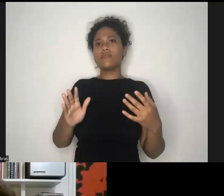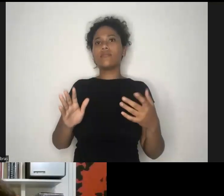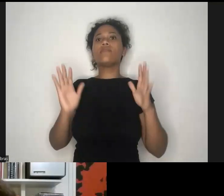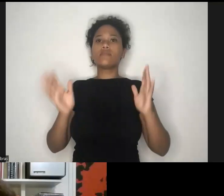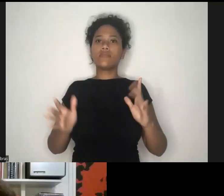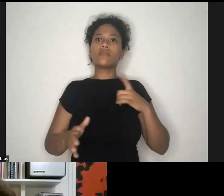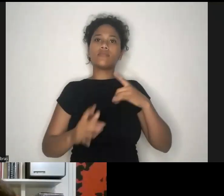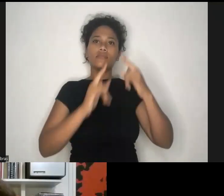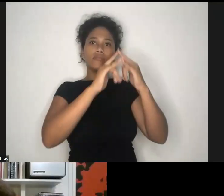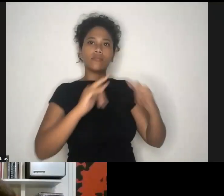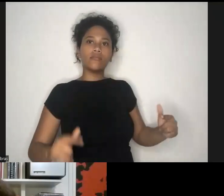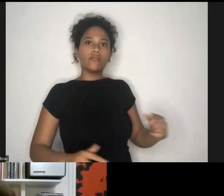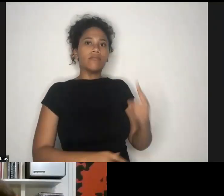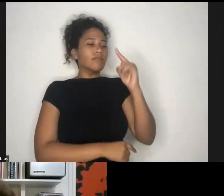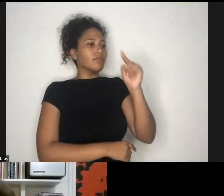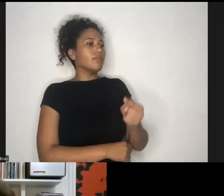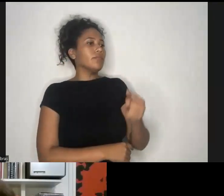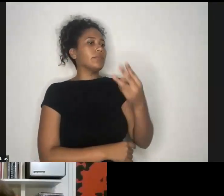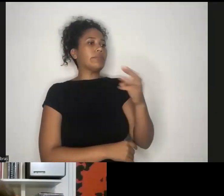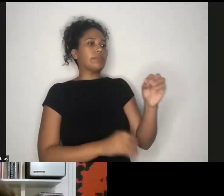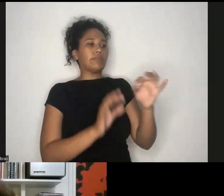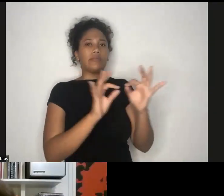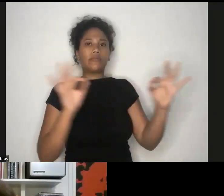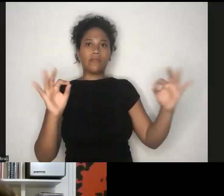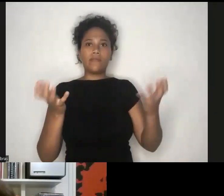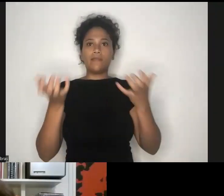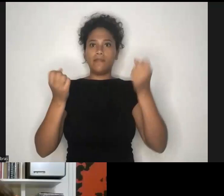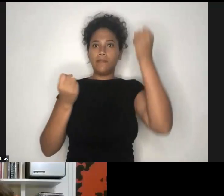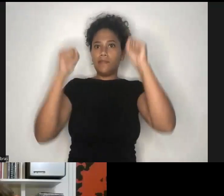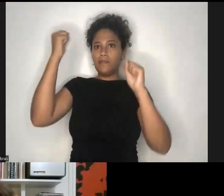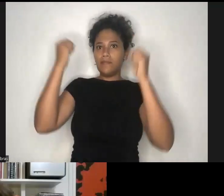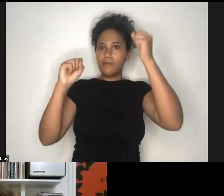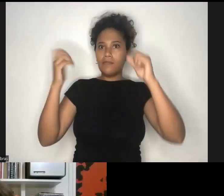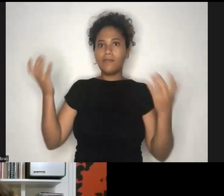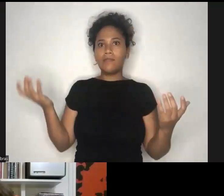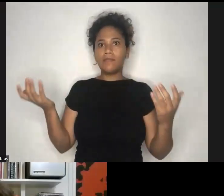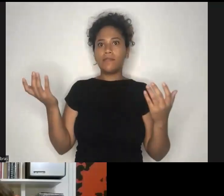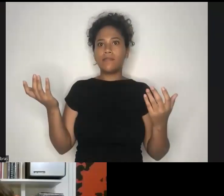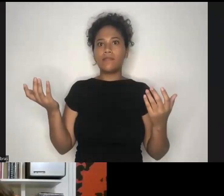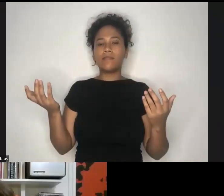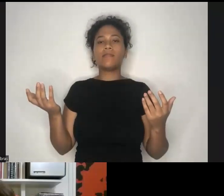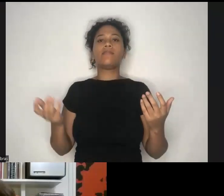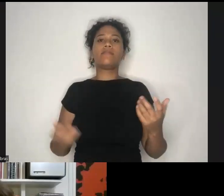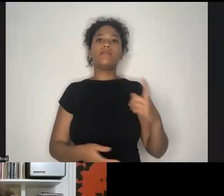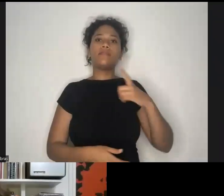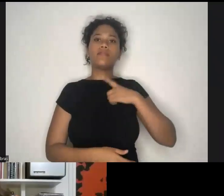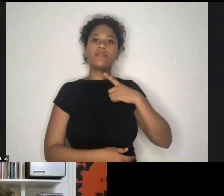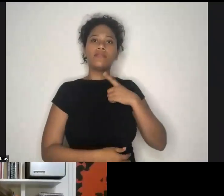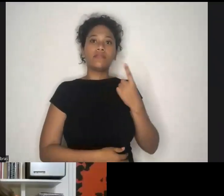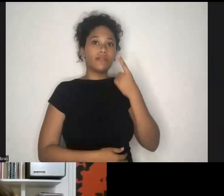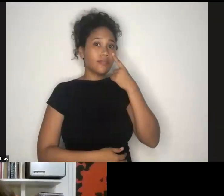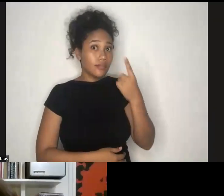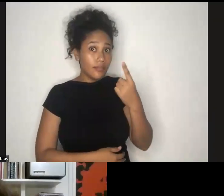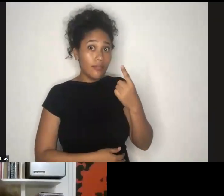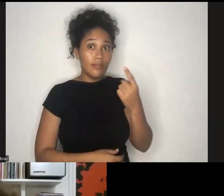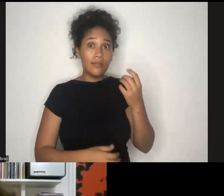um galpão de 1.300 metros quadrados que eu queria fazer uma fábrica de central de produção cenográfica aí na hora que eu vi que eu ia virar um